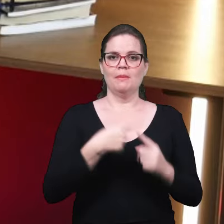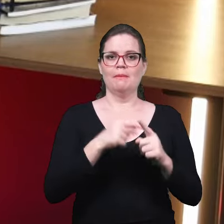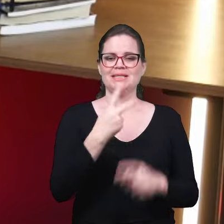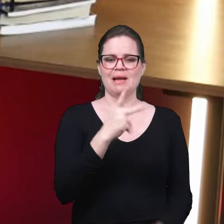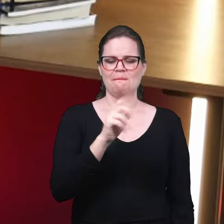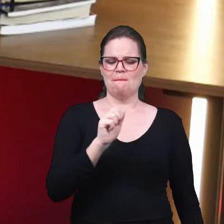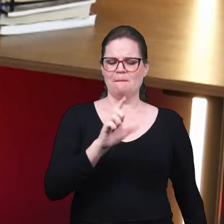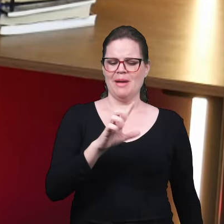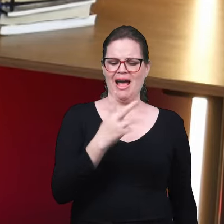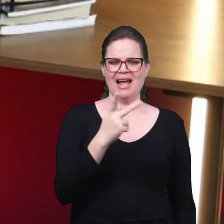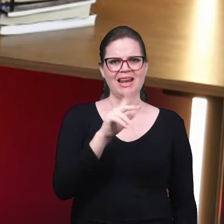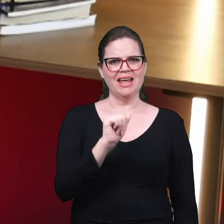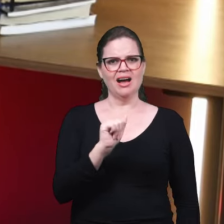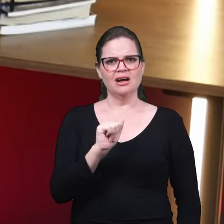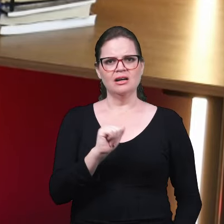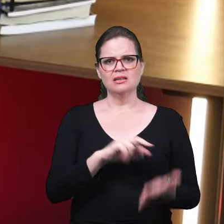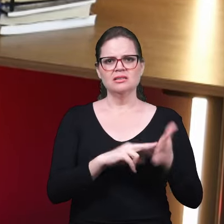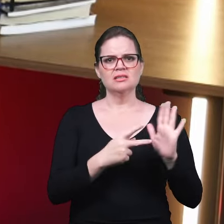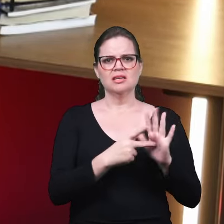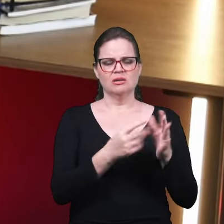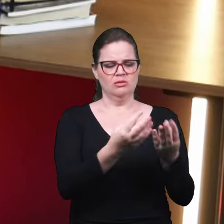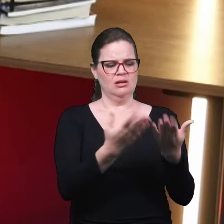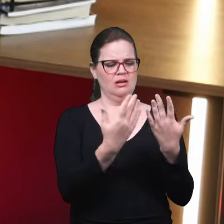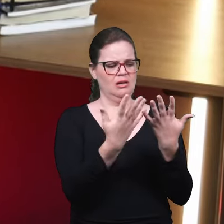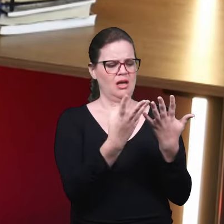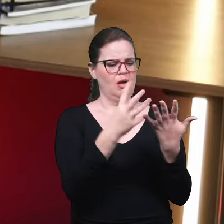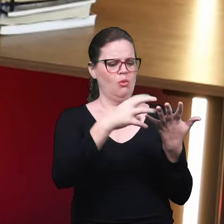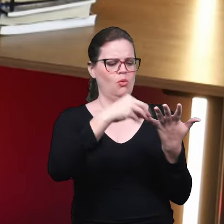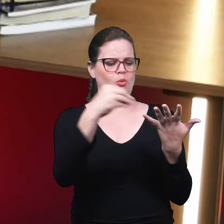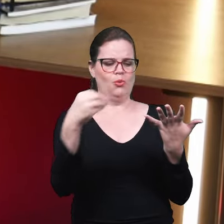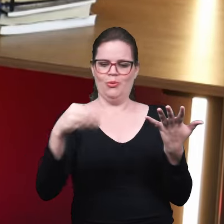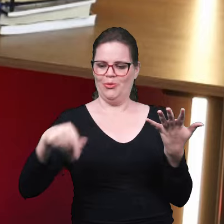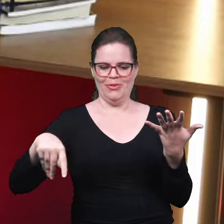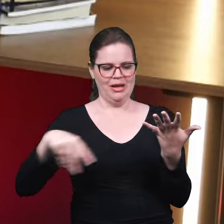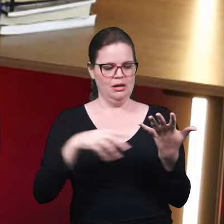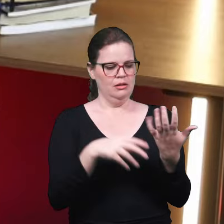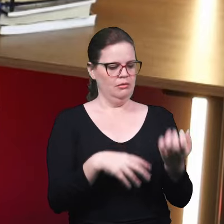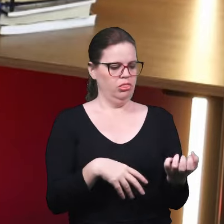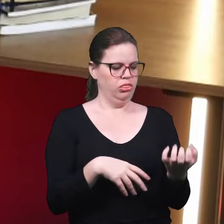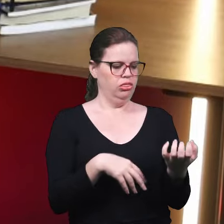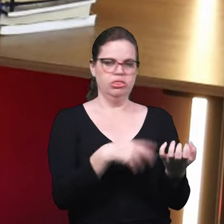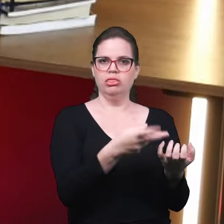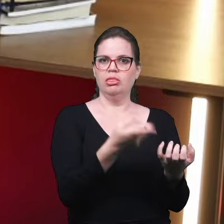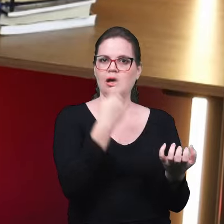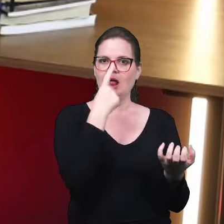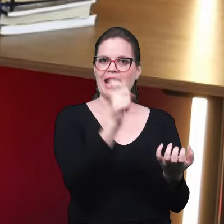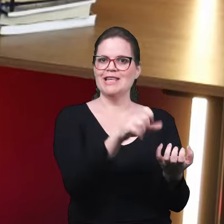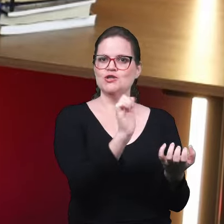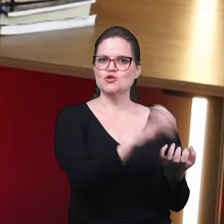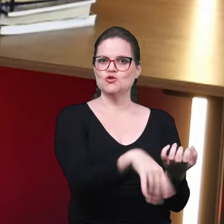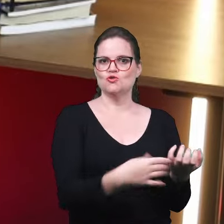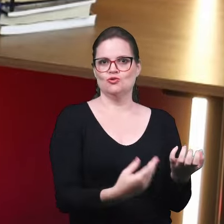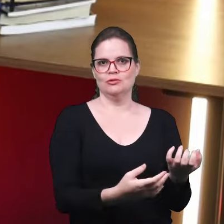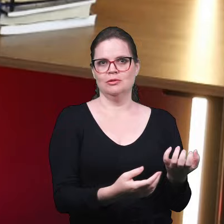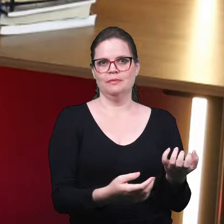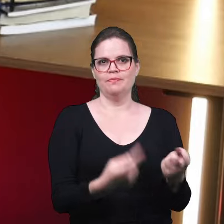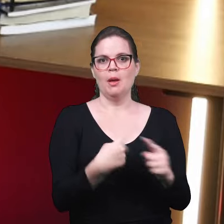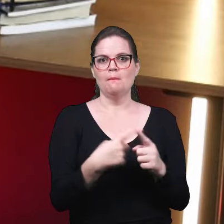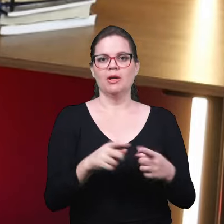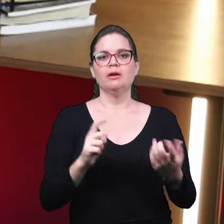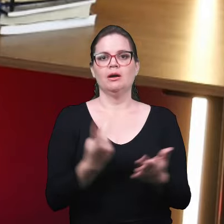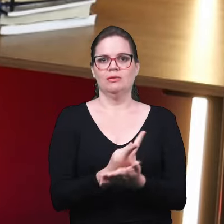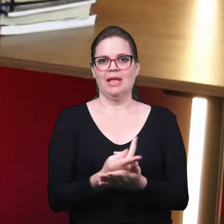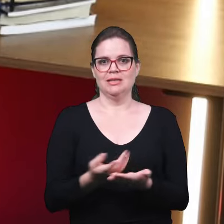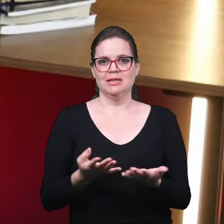quê? É refúgio, é aquilo que não serve, né? A palha ela é lançada, o trigo era lançado ao alto, né? Para se